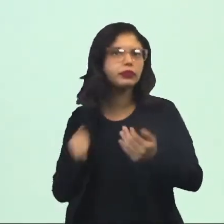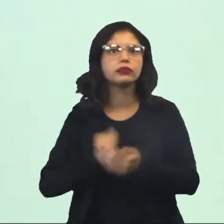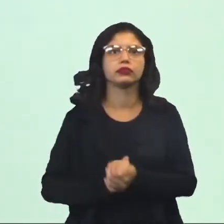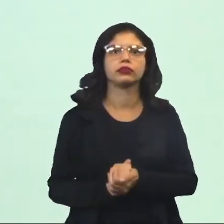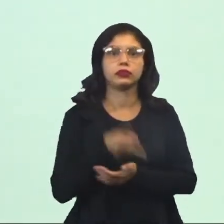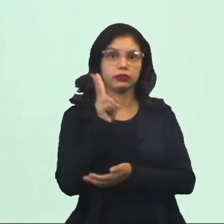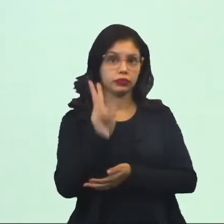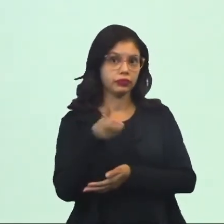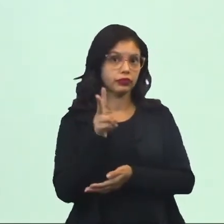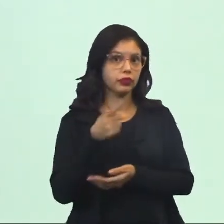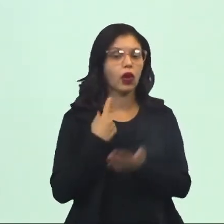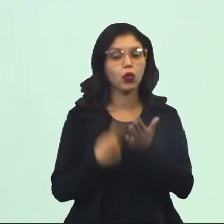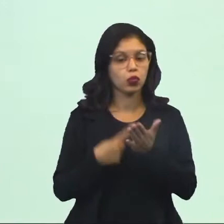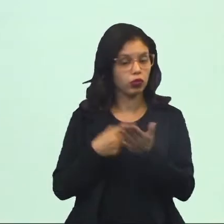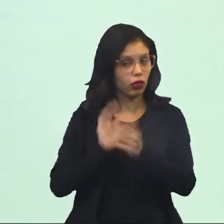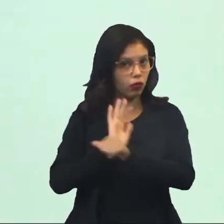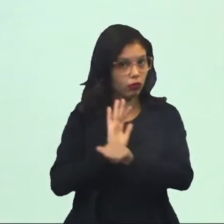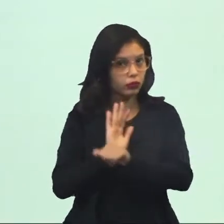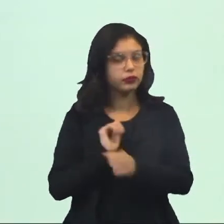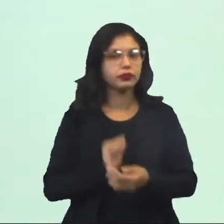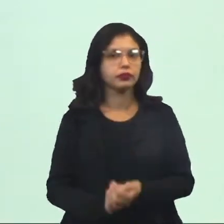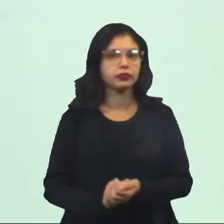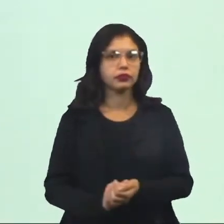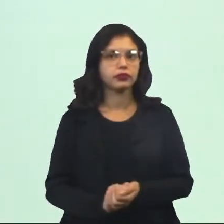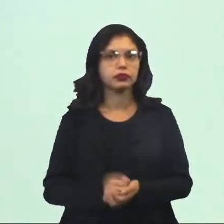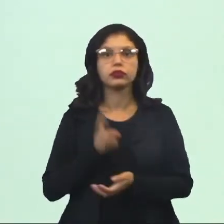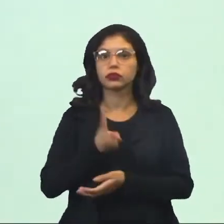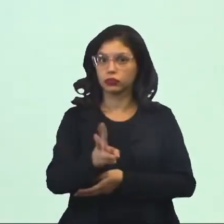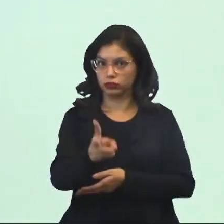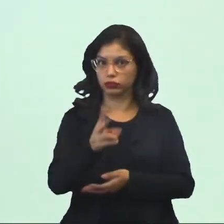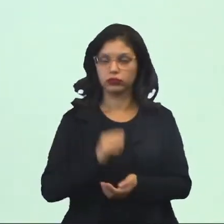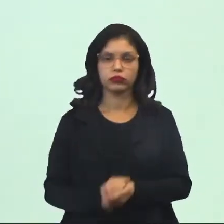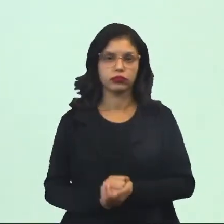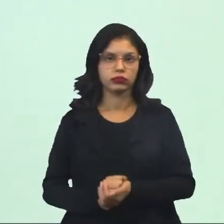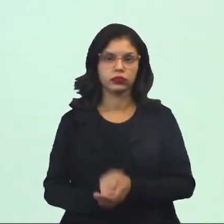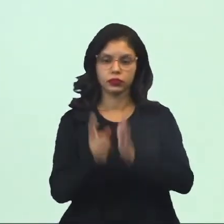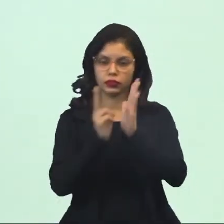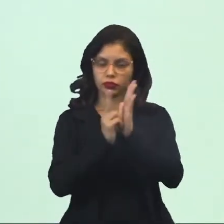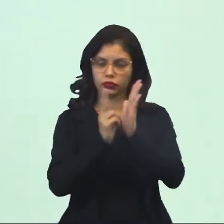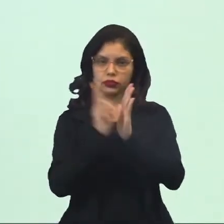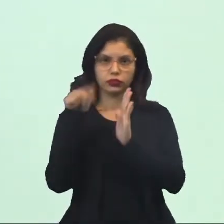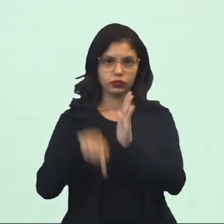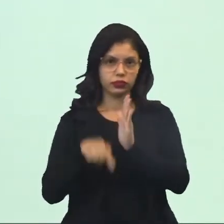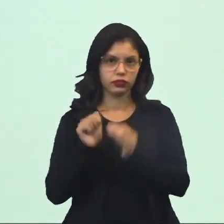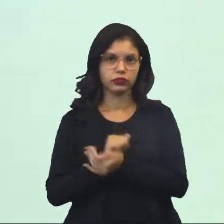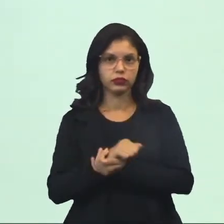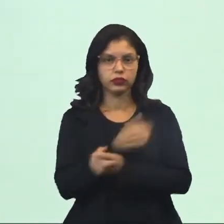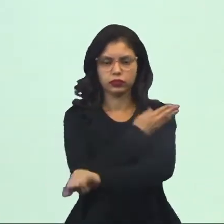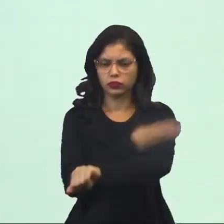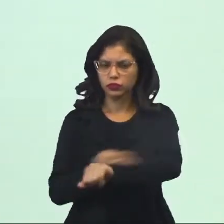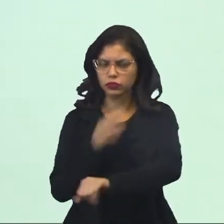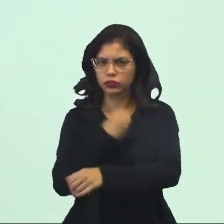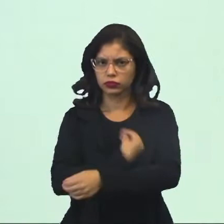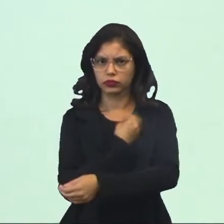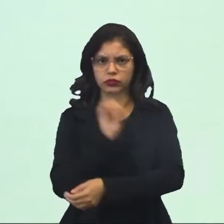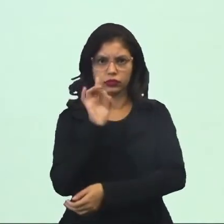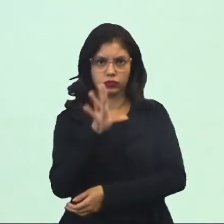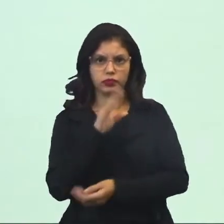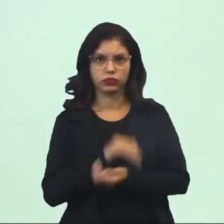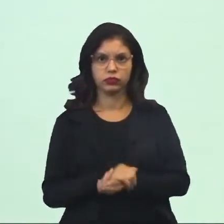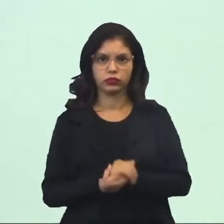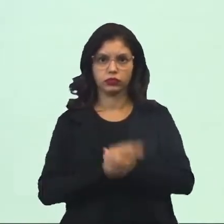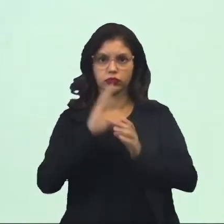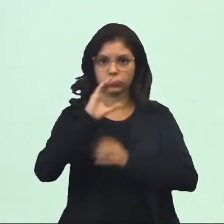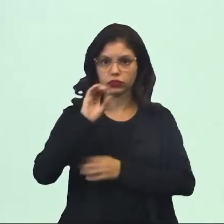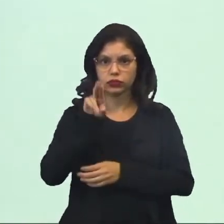que as contribuições elas são constantes. Os índios estavam aqui, eram acostumados a viverem somente em suas